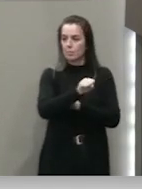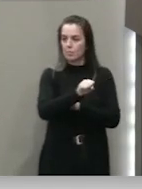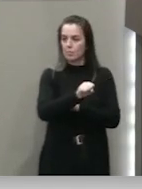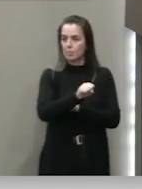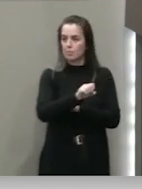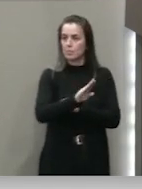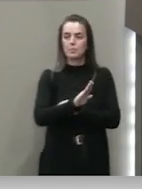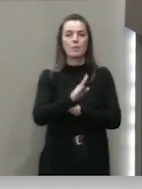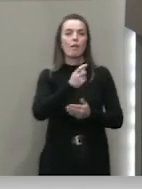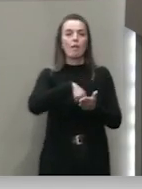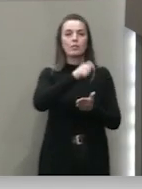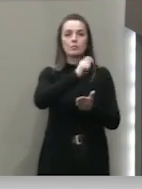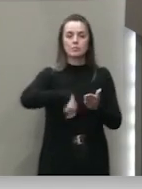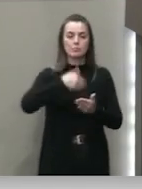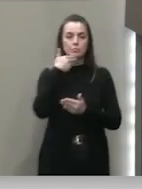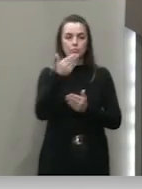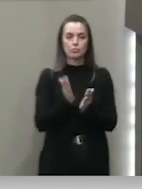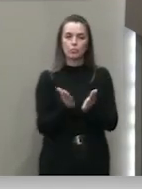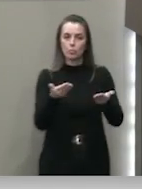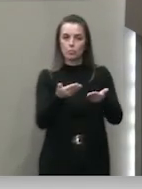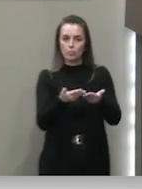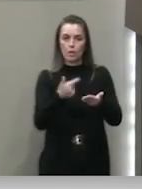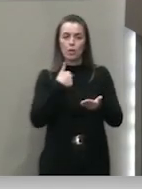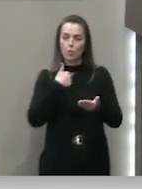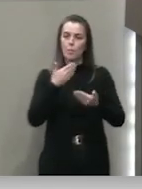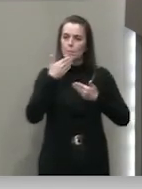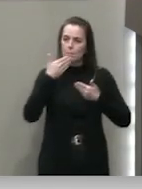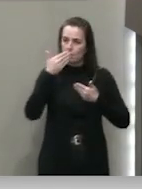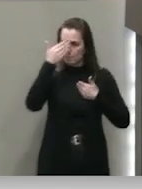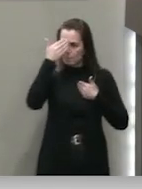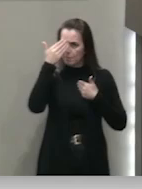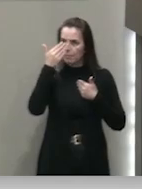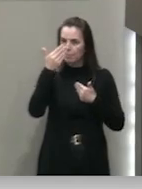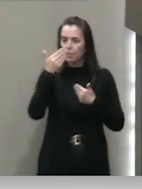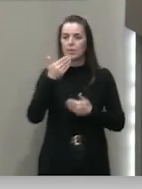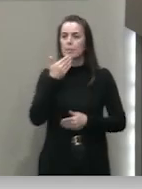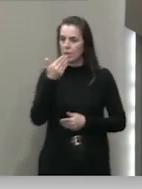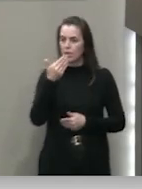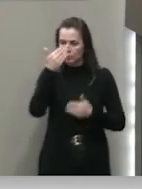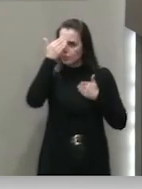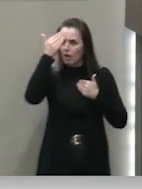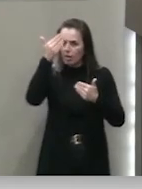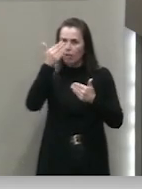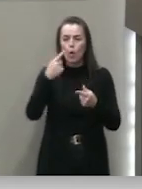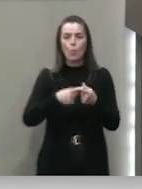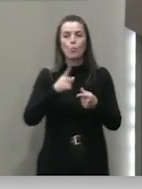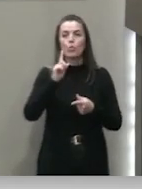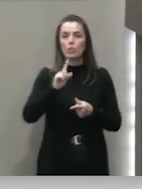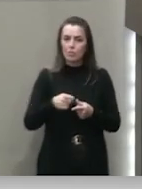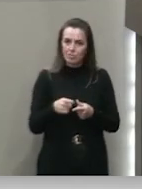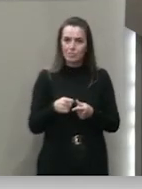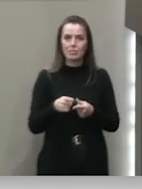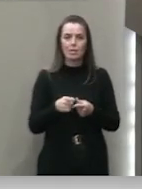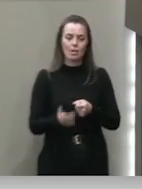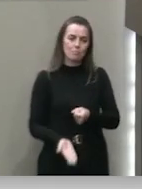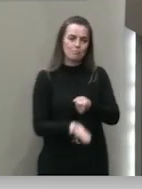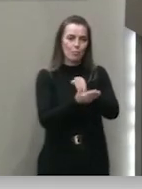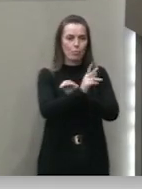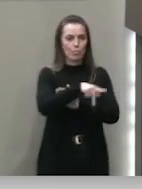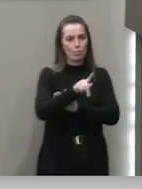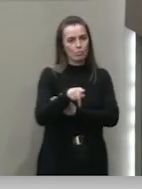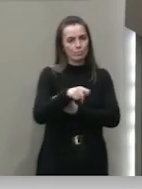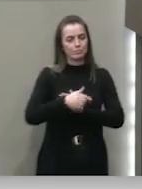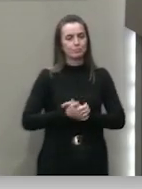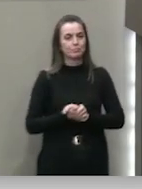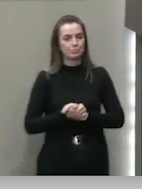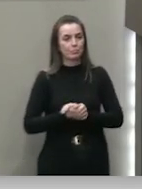dessa comissão. Obrigado, senhores, assim como eu peço a toda a situação, que se puder assinar, porque isso aqui é para o bem dos professores. E falando